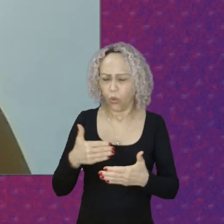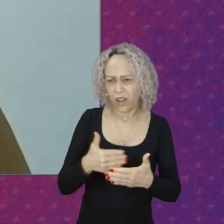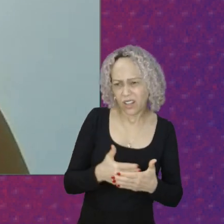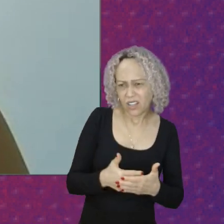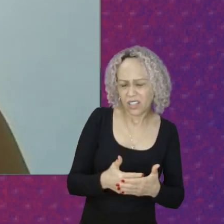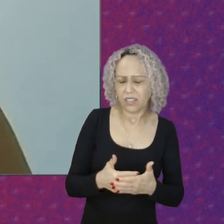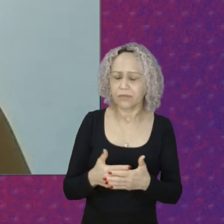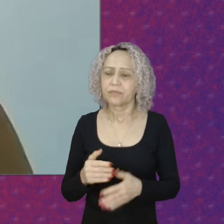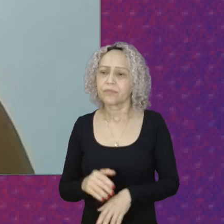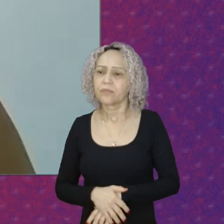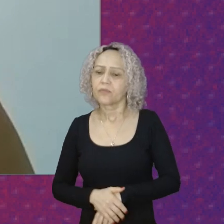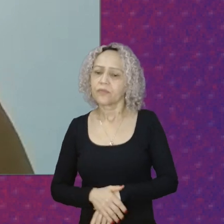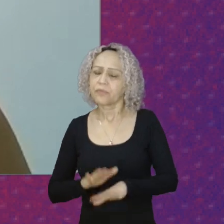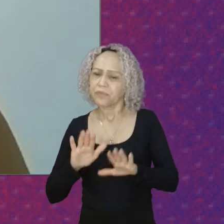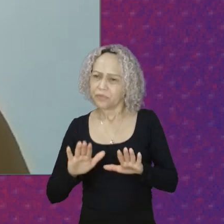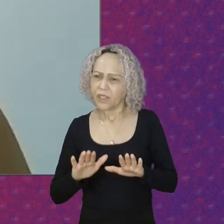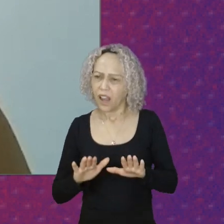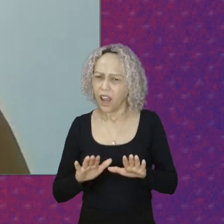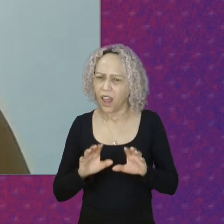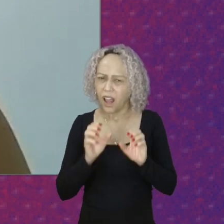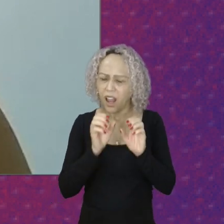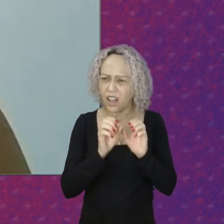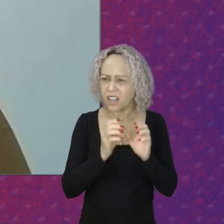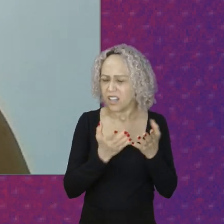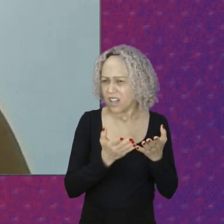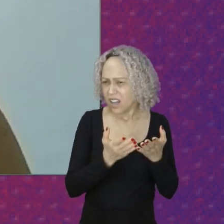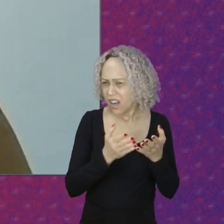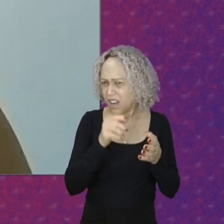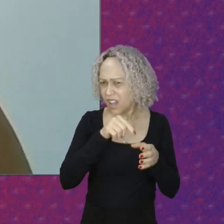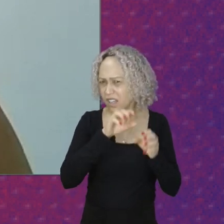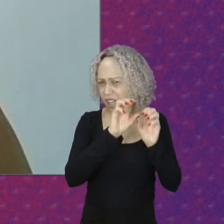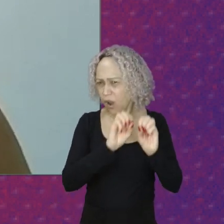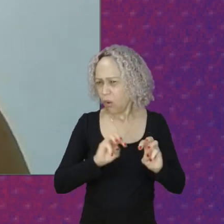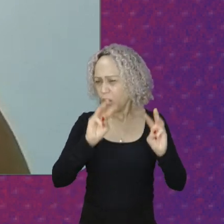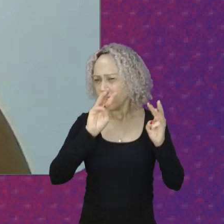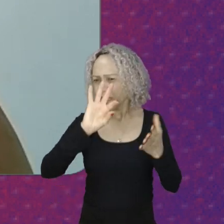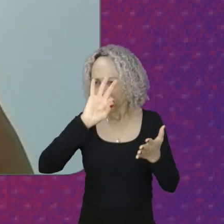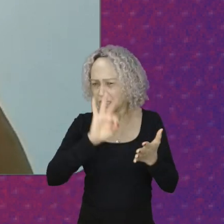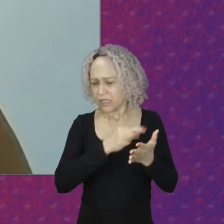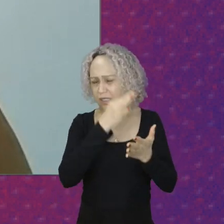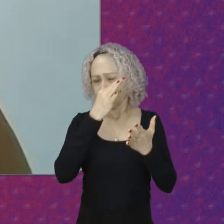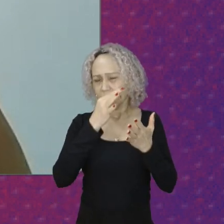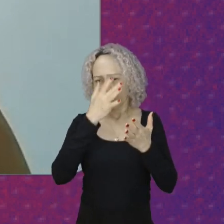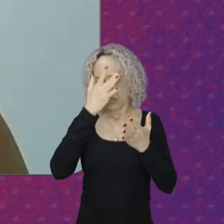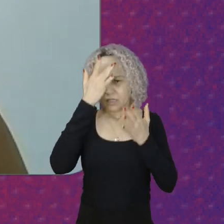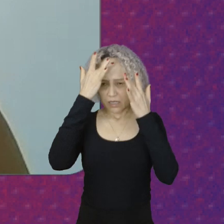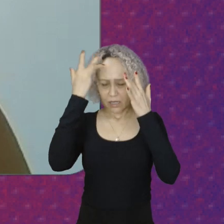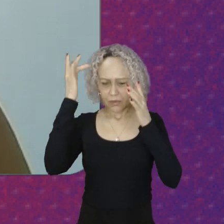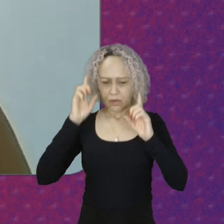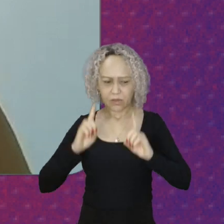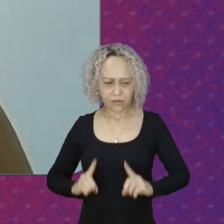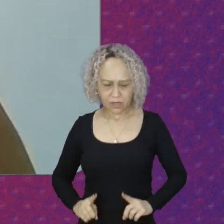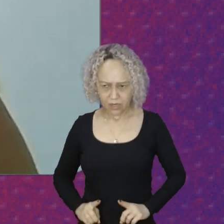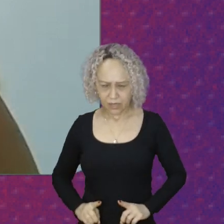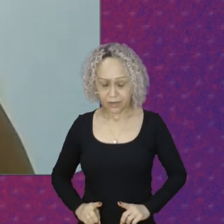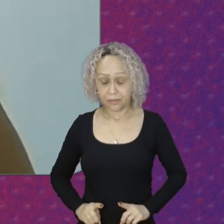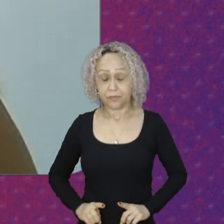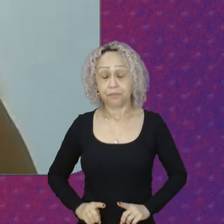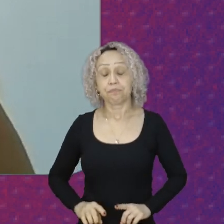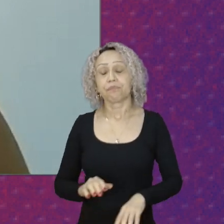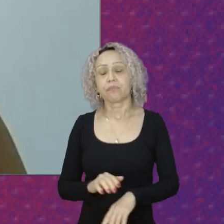a ratificação da Convenção sobre os Direitos da Pessoa com Deficiência, com status de emenda constitucional.